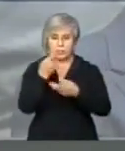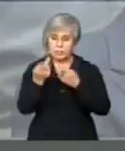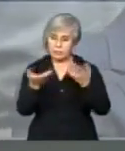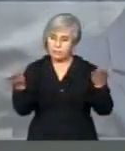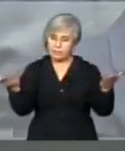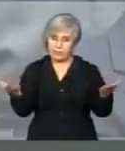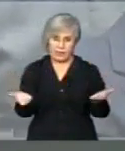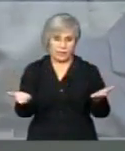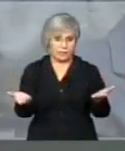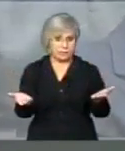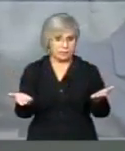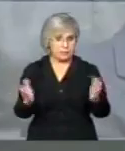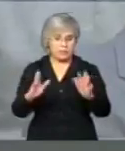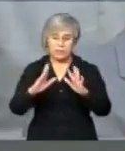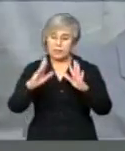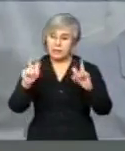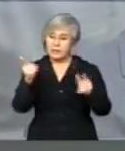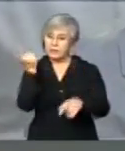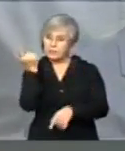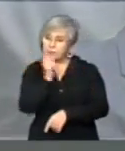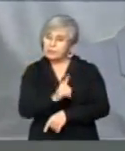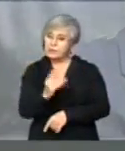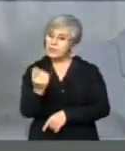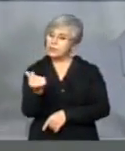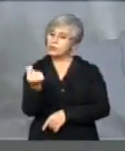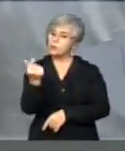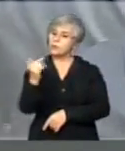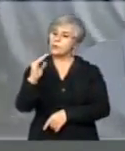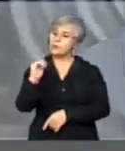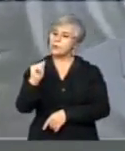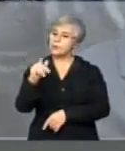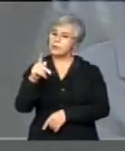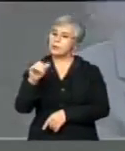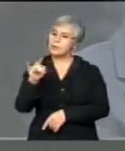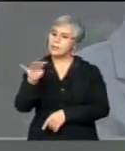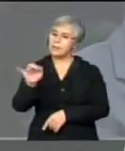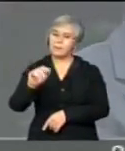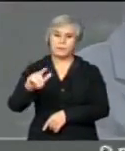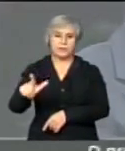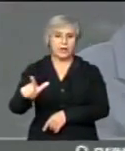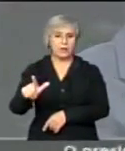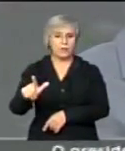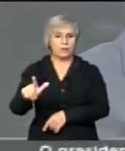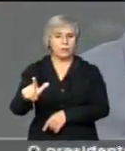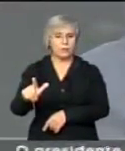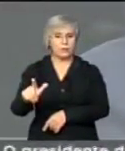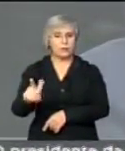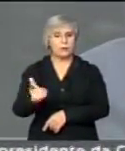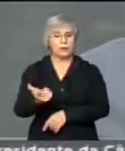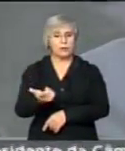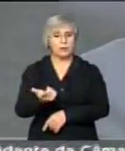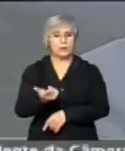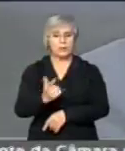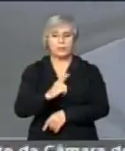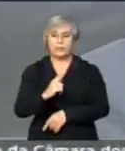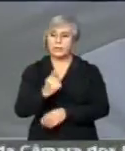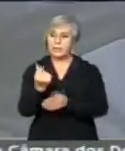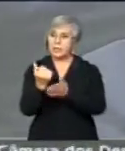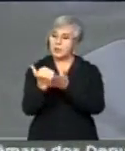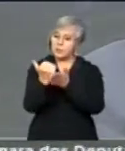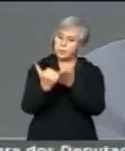é óbvio que ganhos de capitais, que o ganho de capital, ele pressupõe